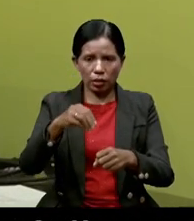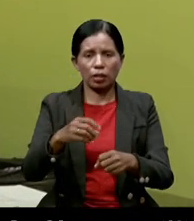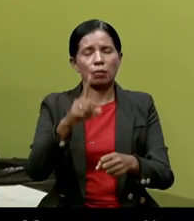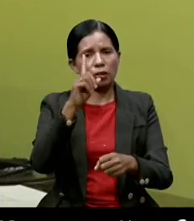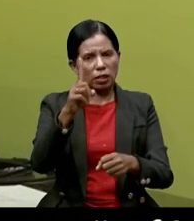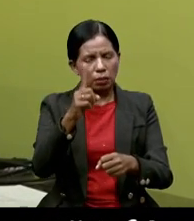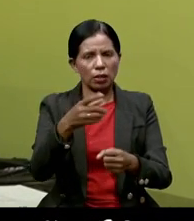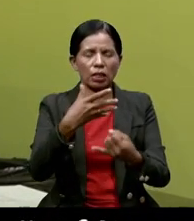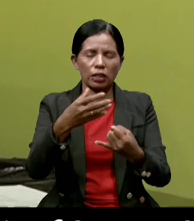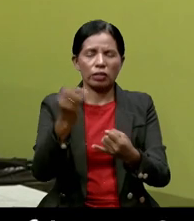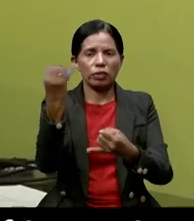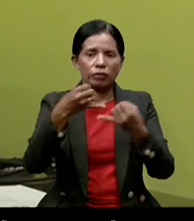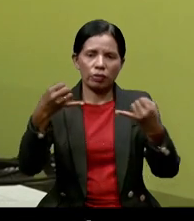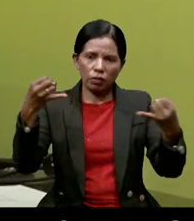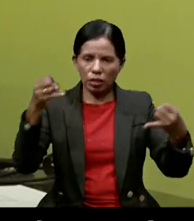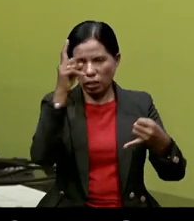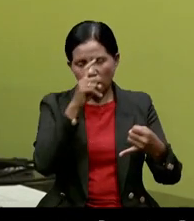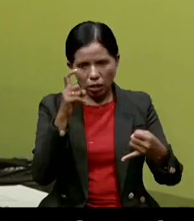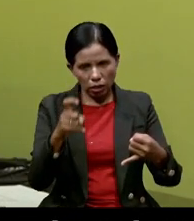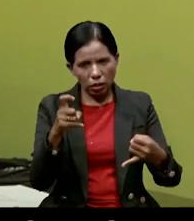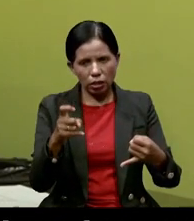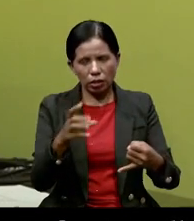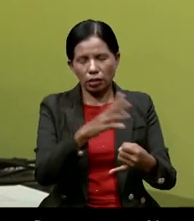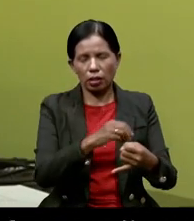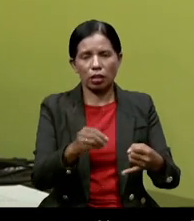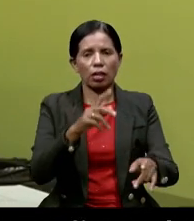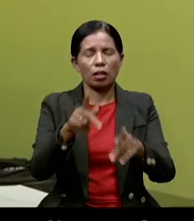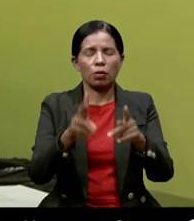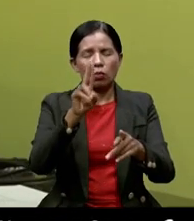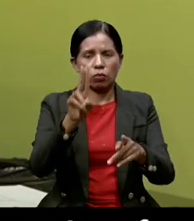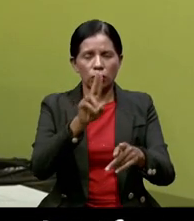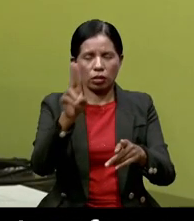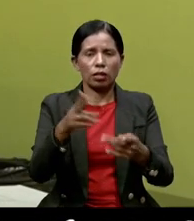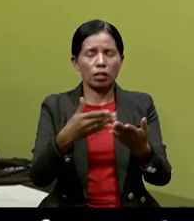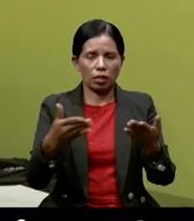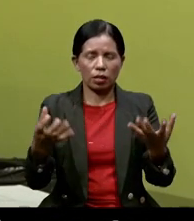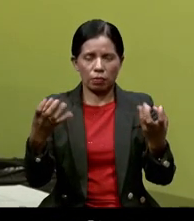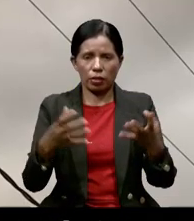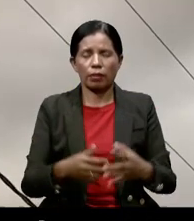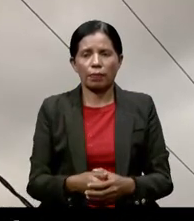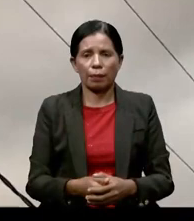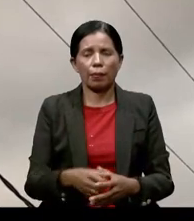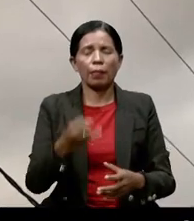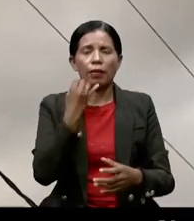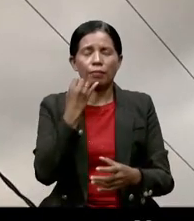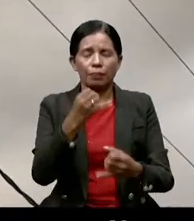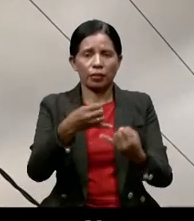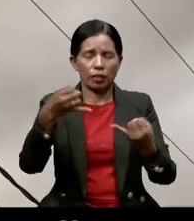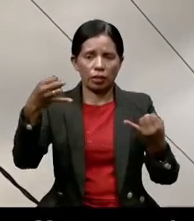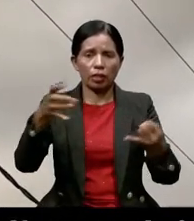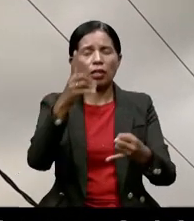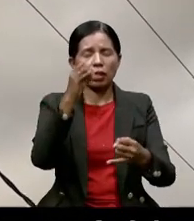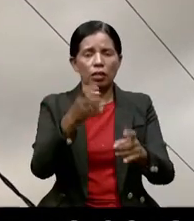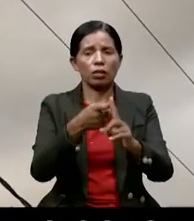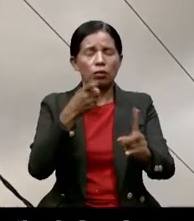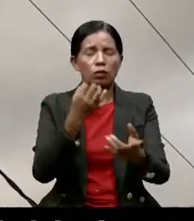e da tua antiana depois consumidores ne carga ne aumenta latino actuar orçamento para reabilitação linha eletricidade a capital dili maiu si